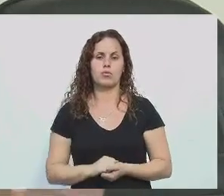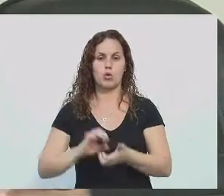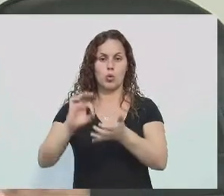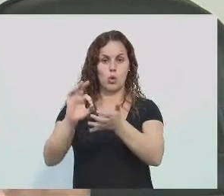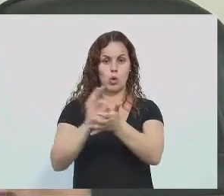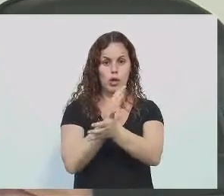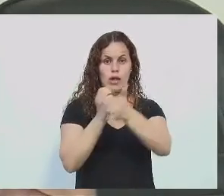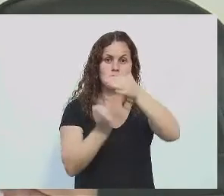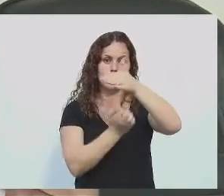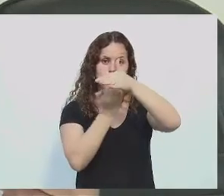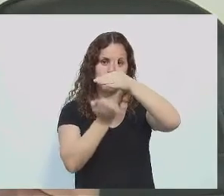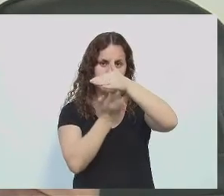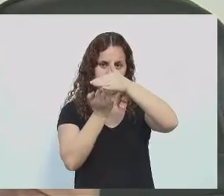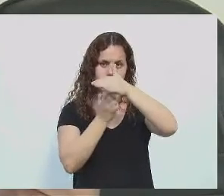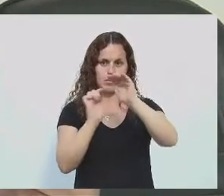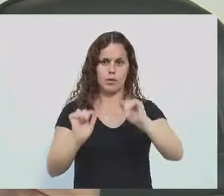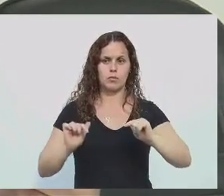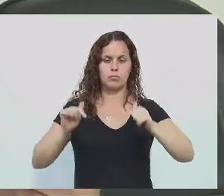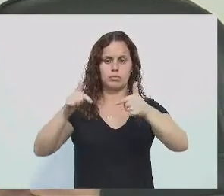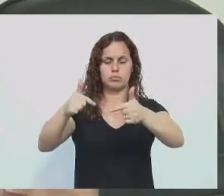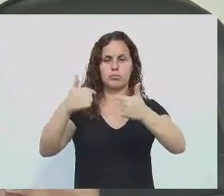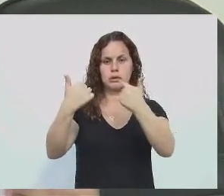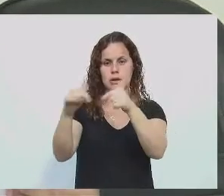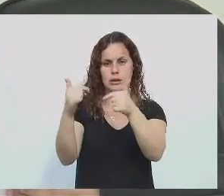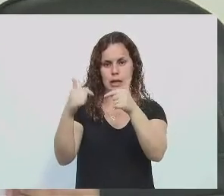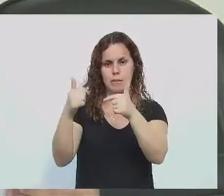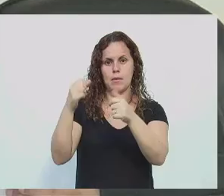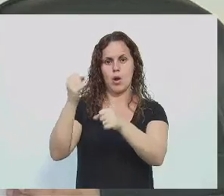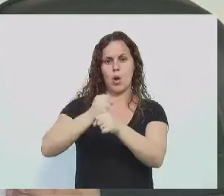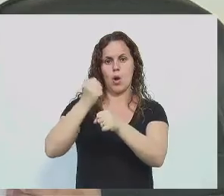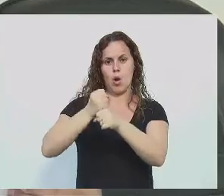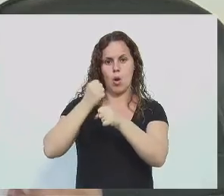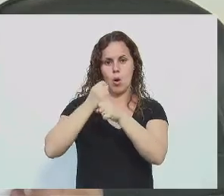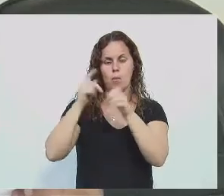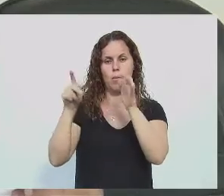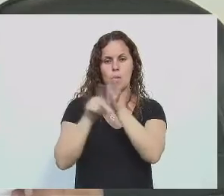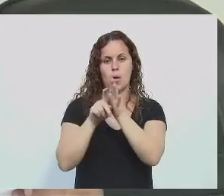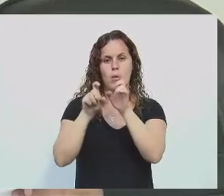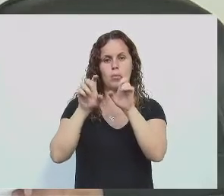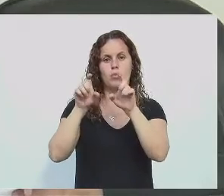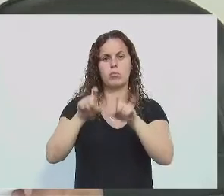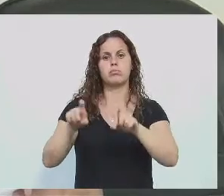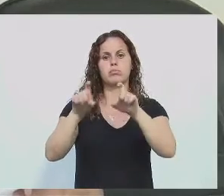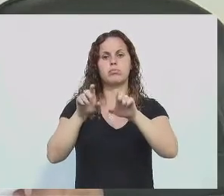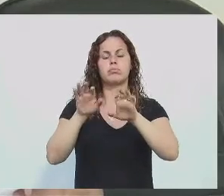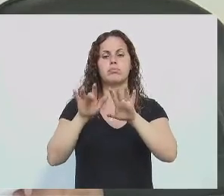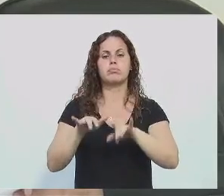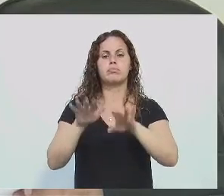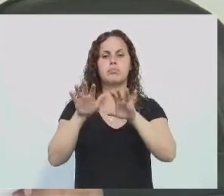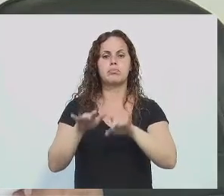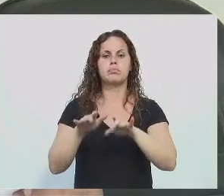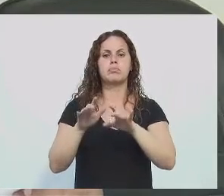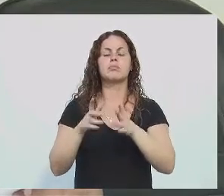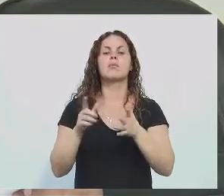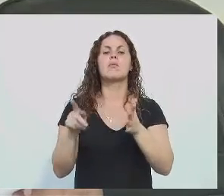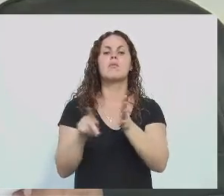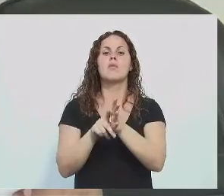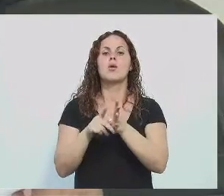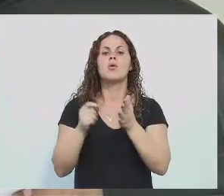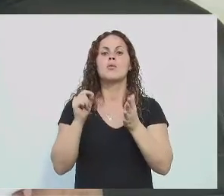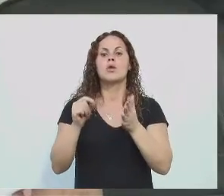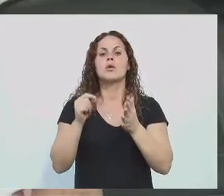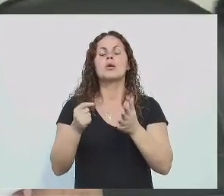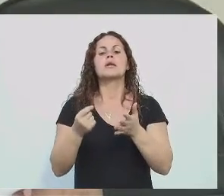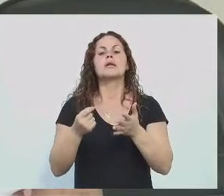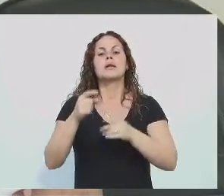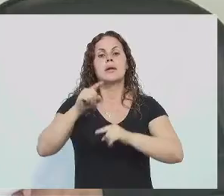contratação de empresa para execução de serviços de leitura informatizada de hidrômetros, com fornecimento de